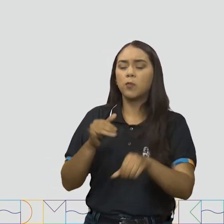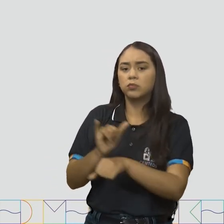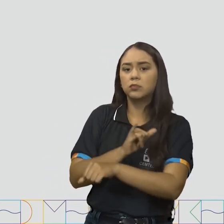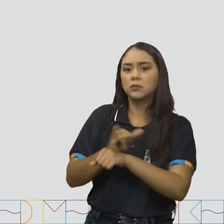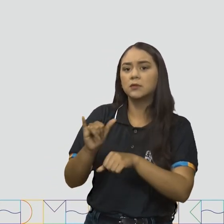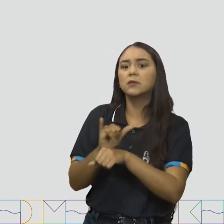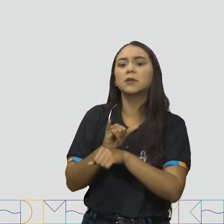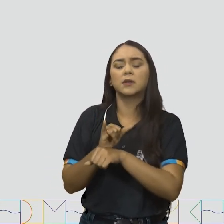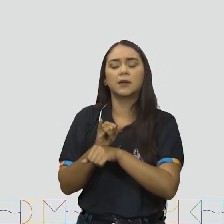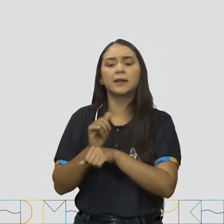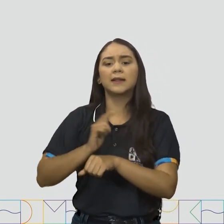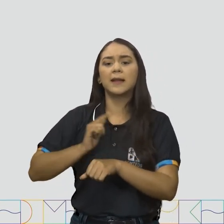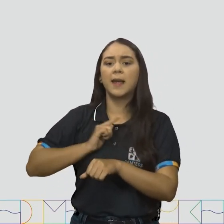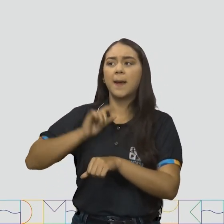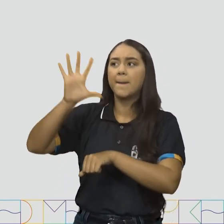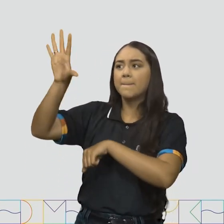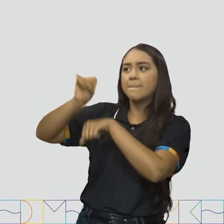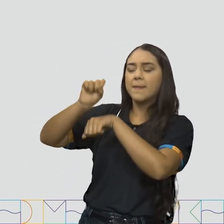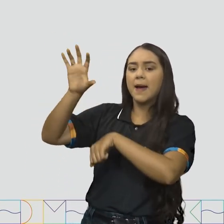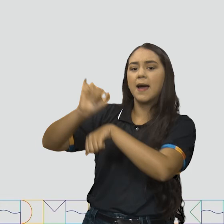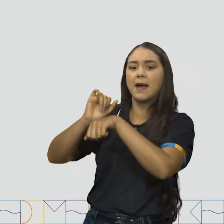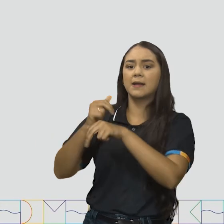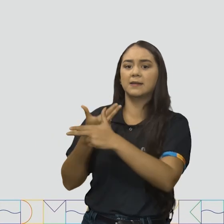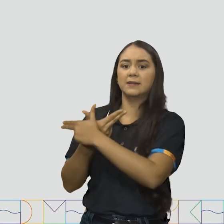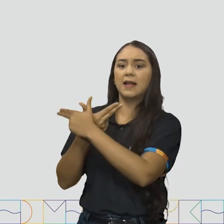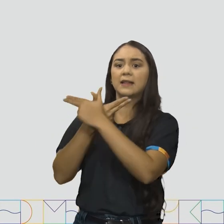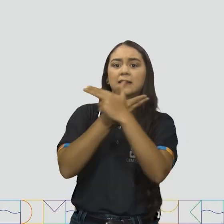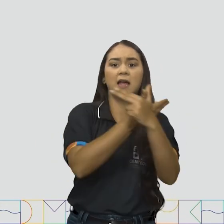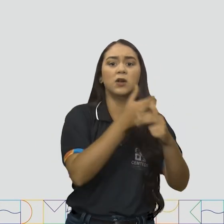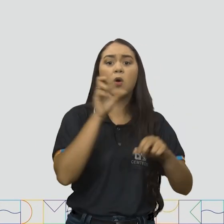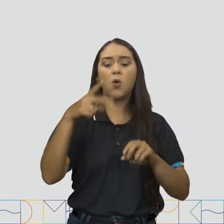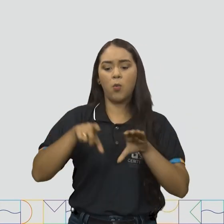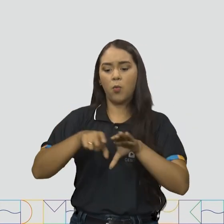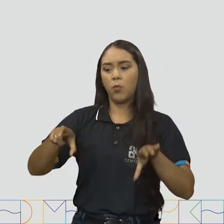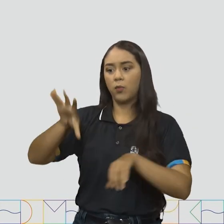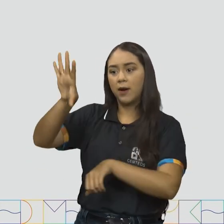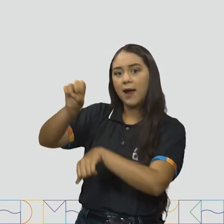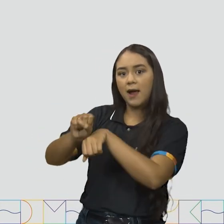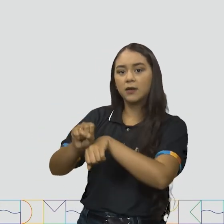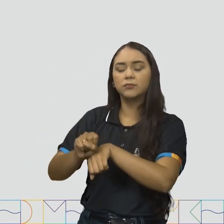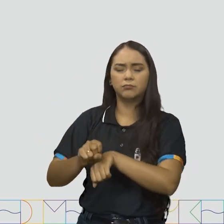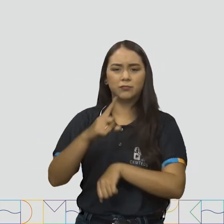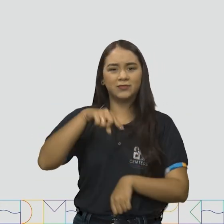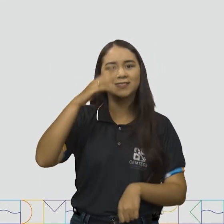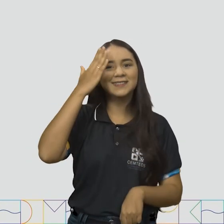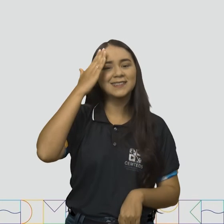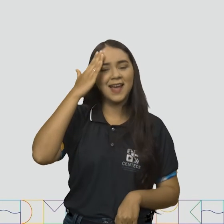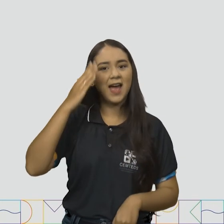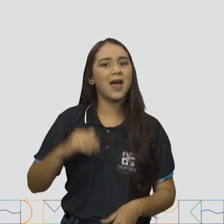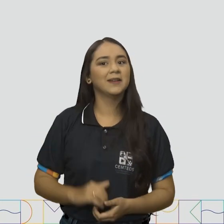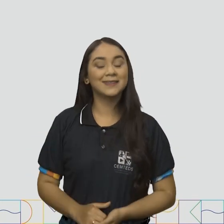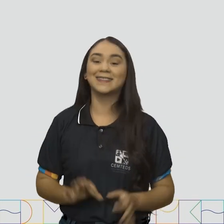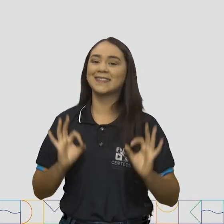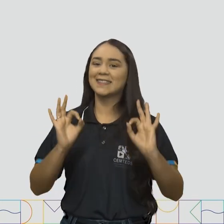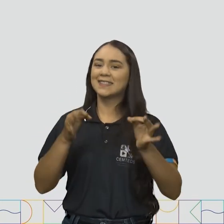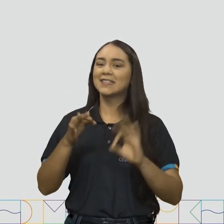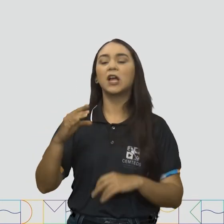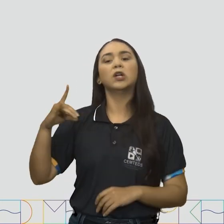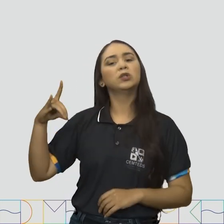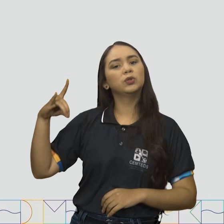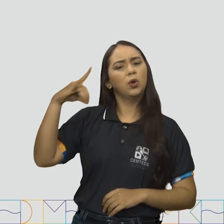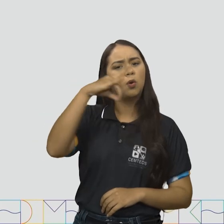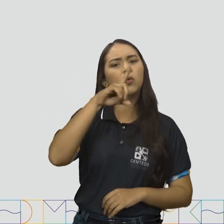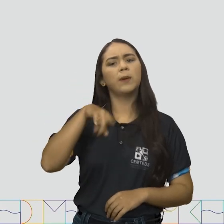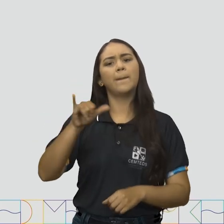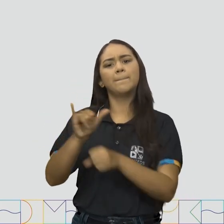comandados a espaço através de sinais de satélite ou via rádio. Você já sabe. Vamos lá? Isso! Os